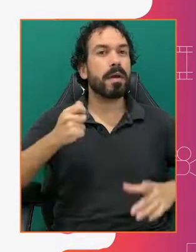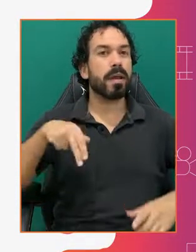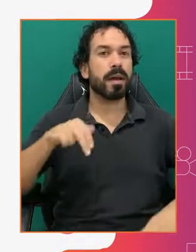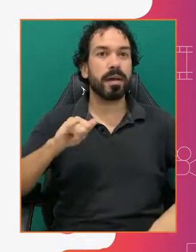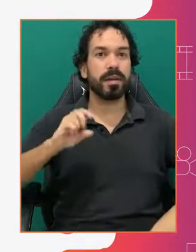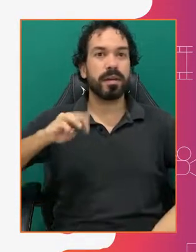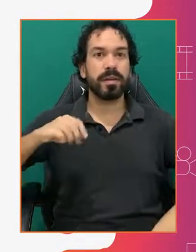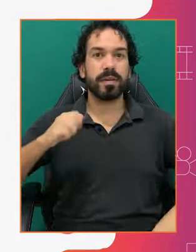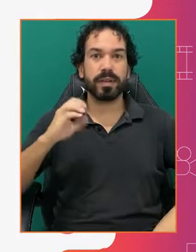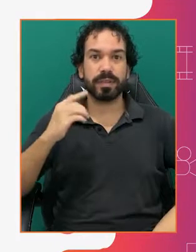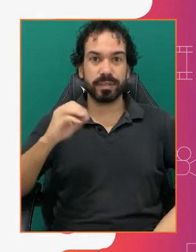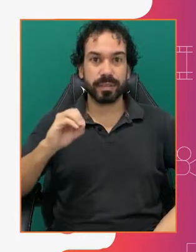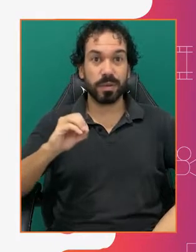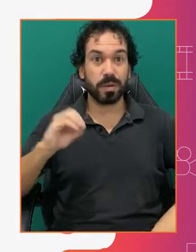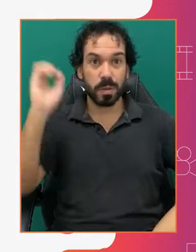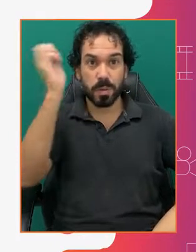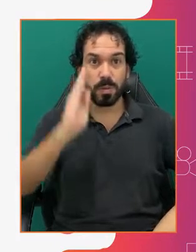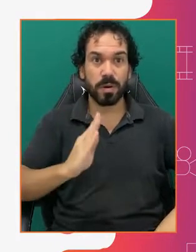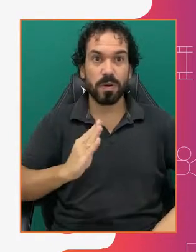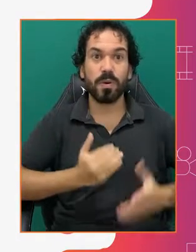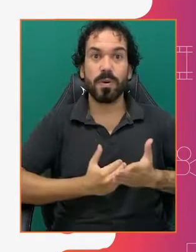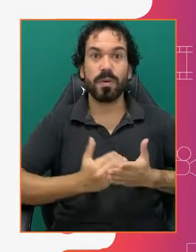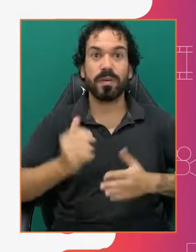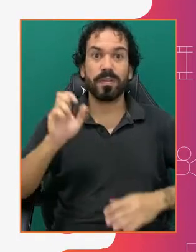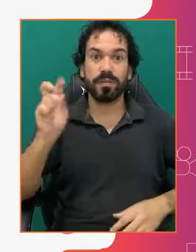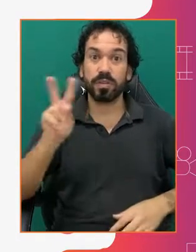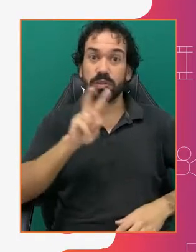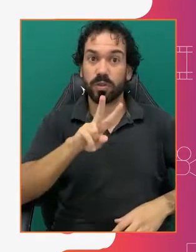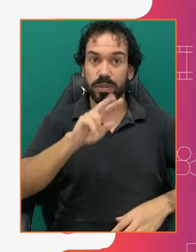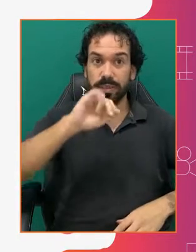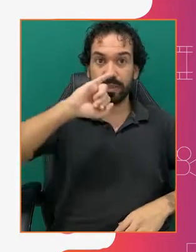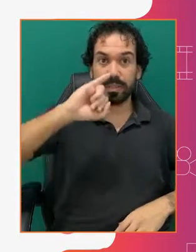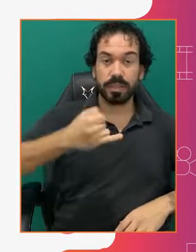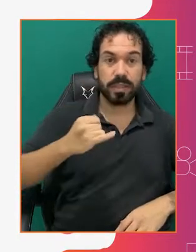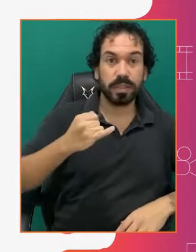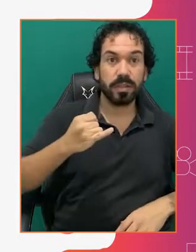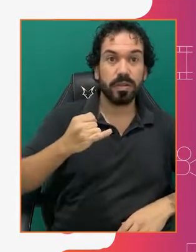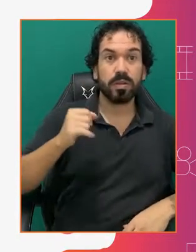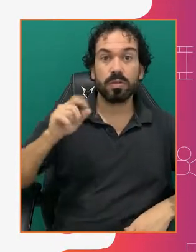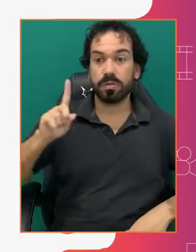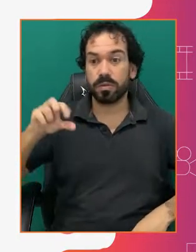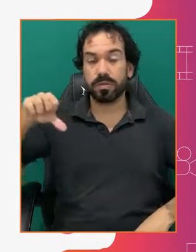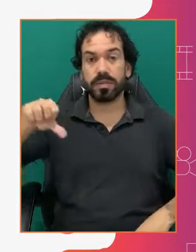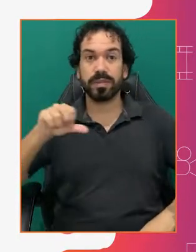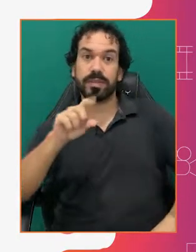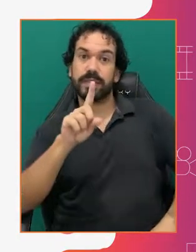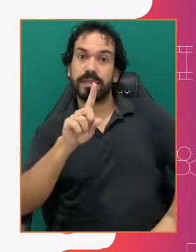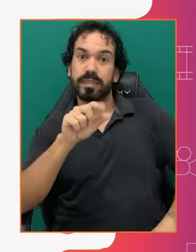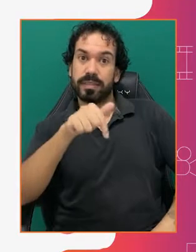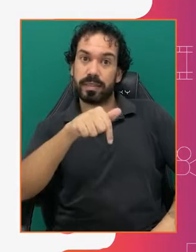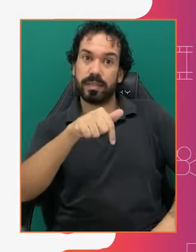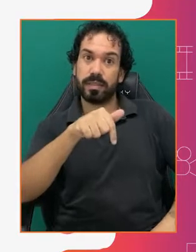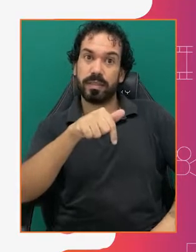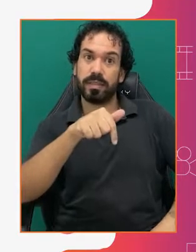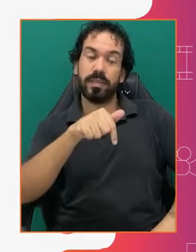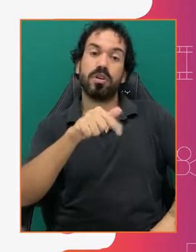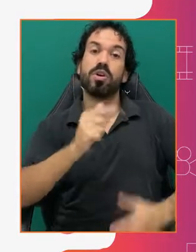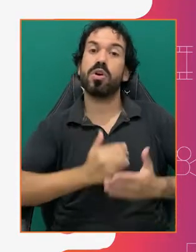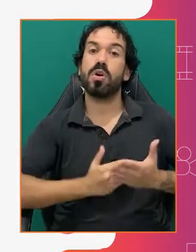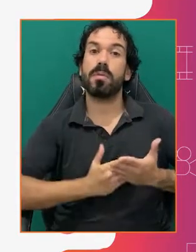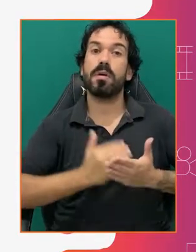animação brasileira surgiu em 22 de janeiro de 1917, quando